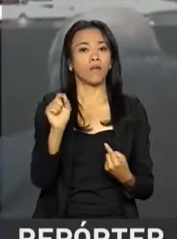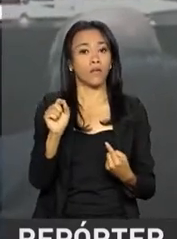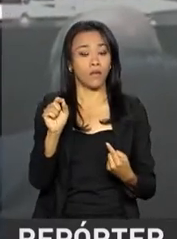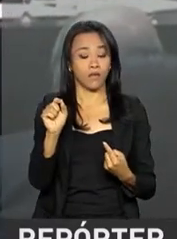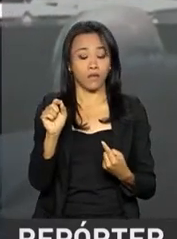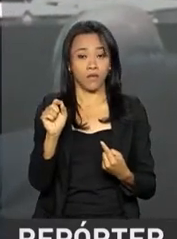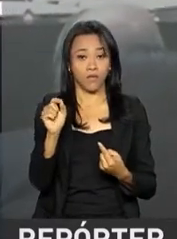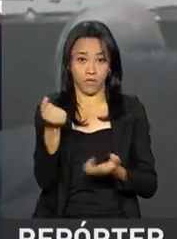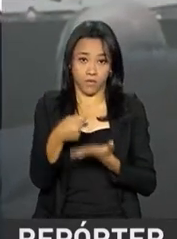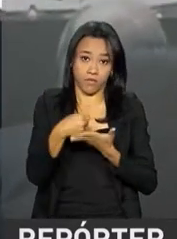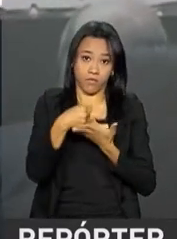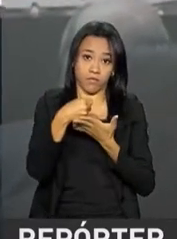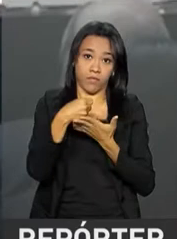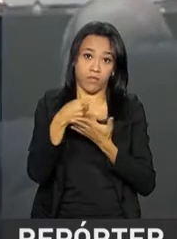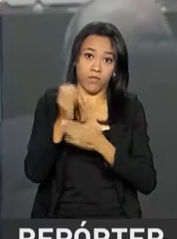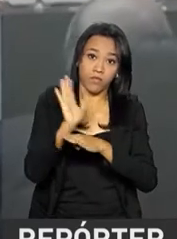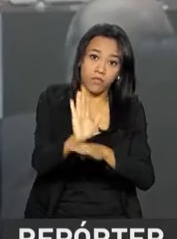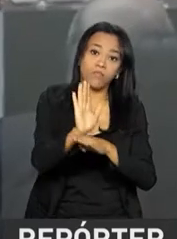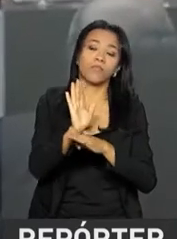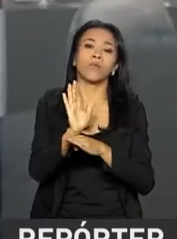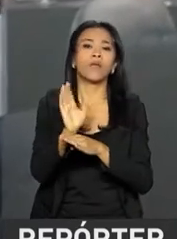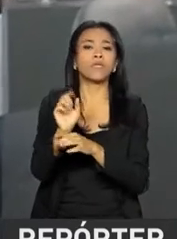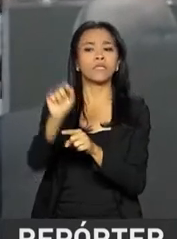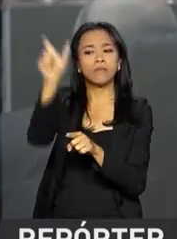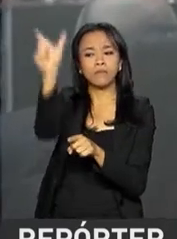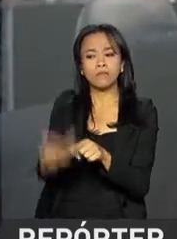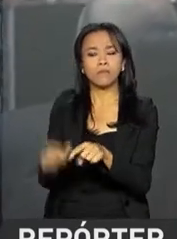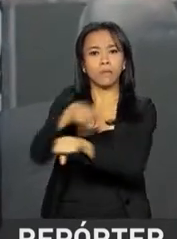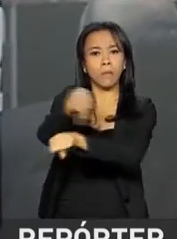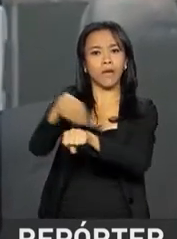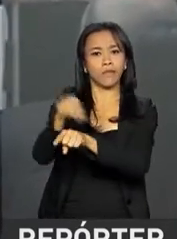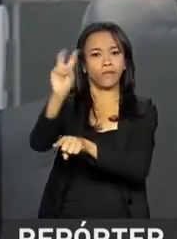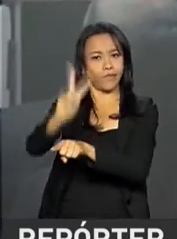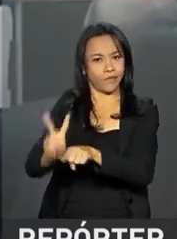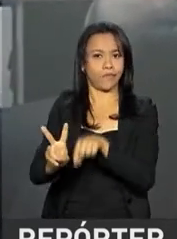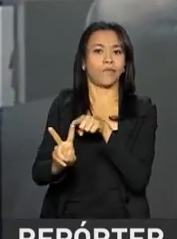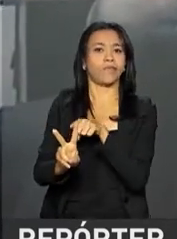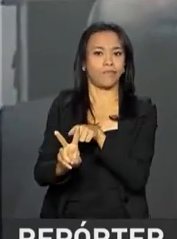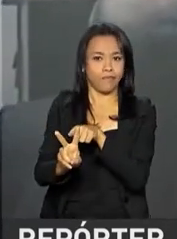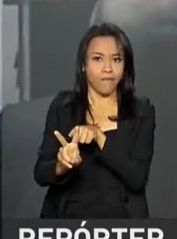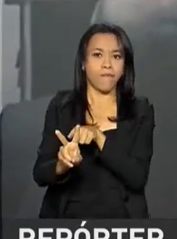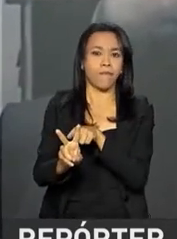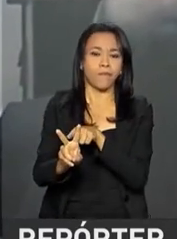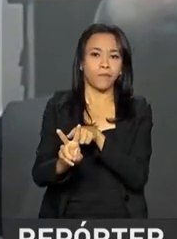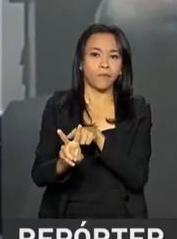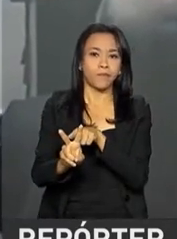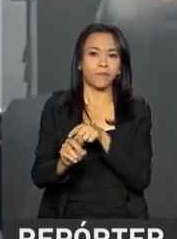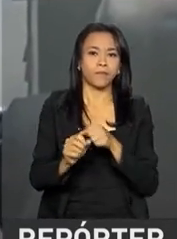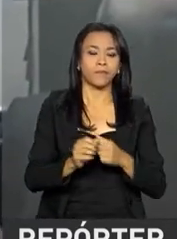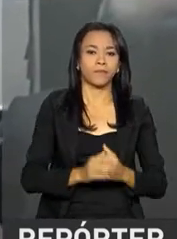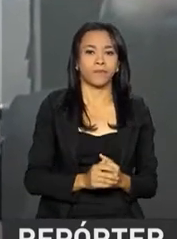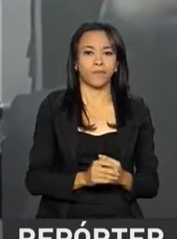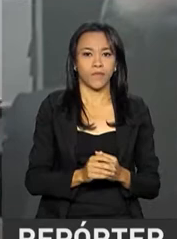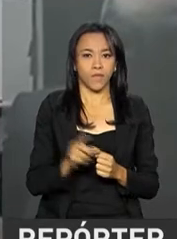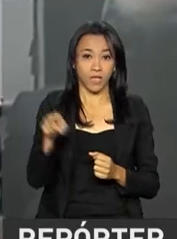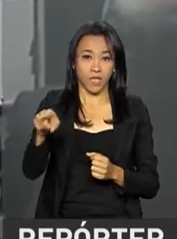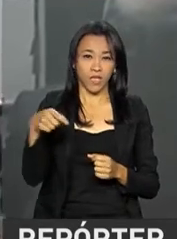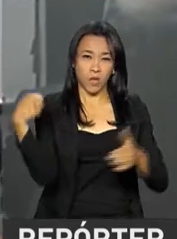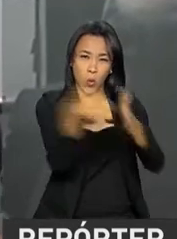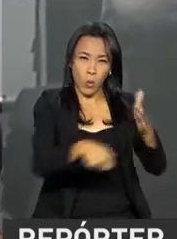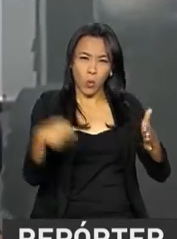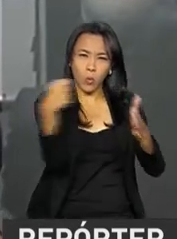contribuir para que a Venezuela possa, mediante a luta do seu